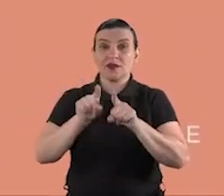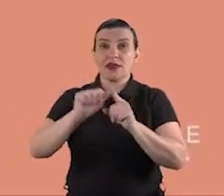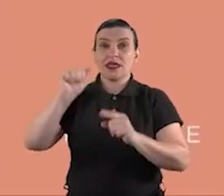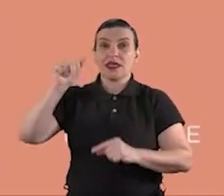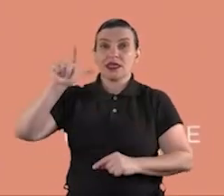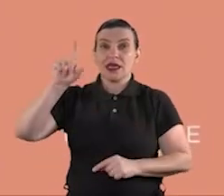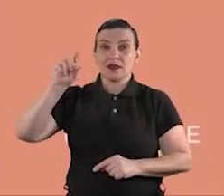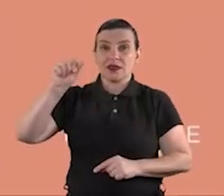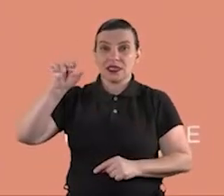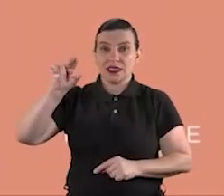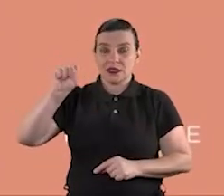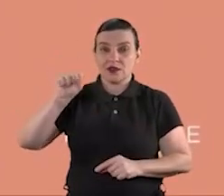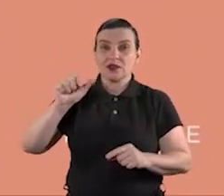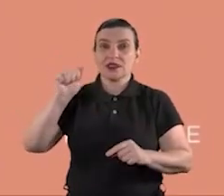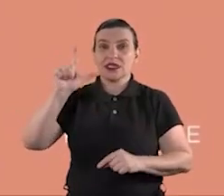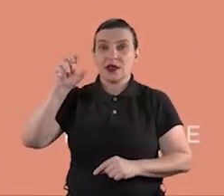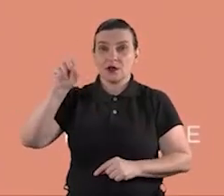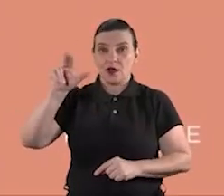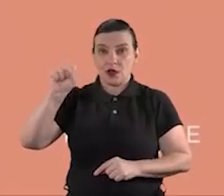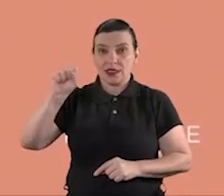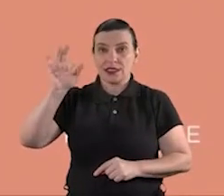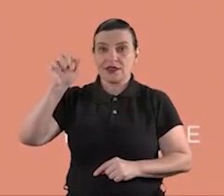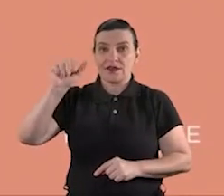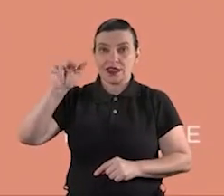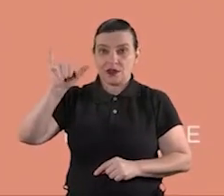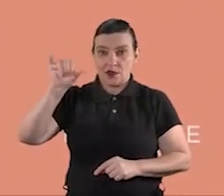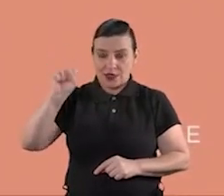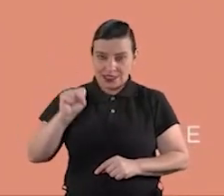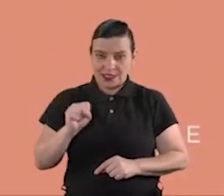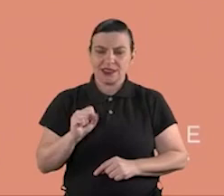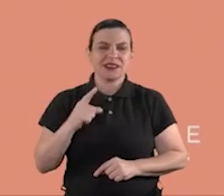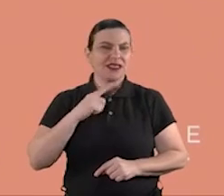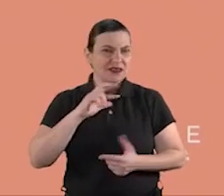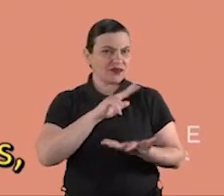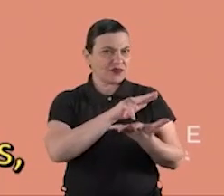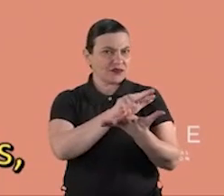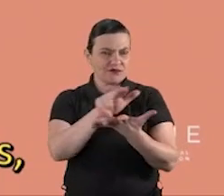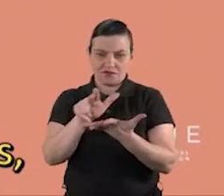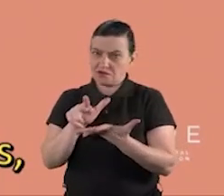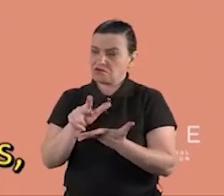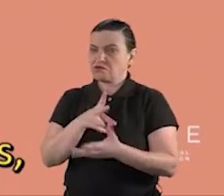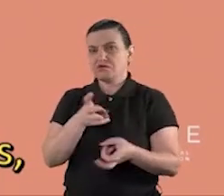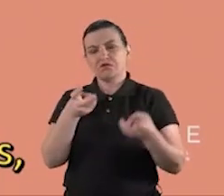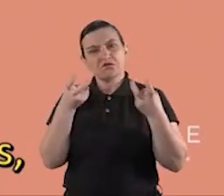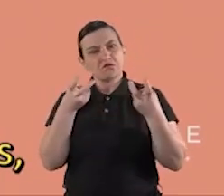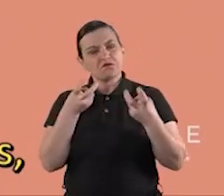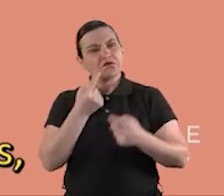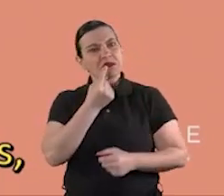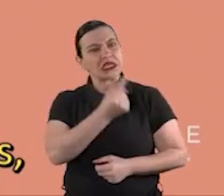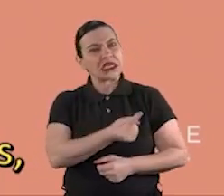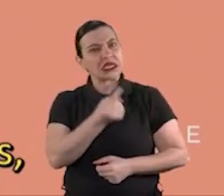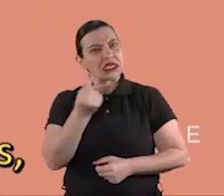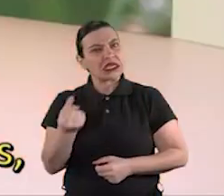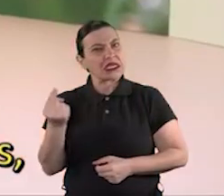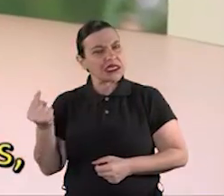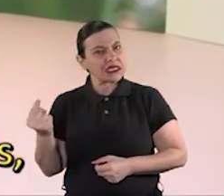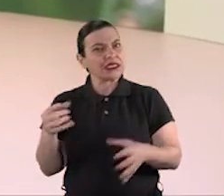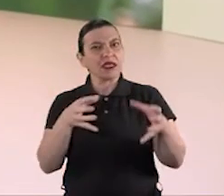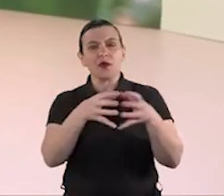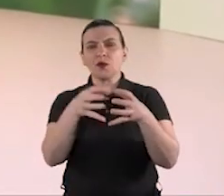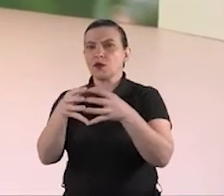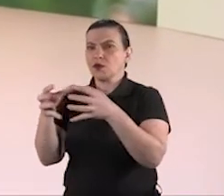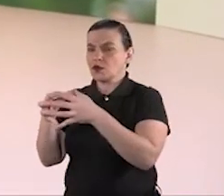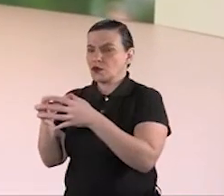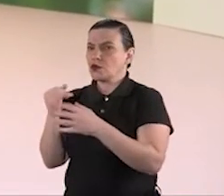aldeídos os alcoóis e os fenóis existem diferenças notáveis e únicas entre cada um desses